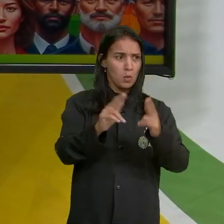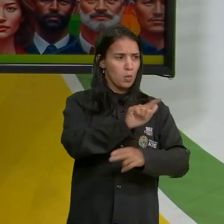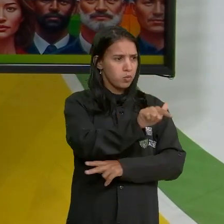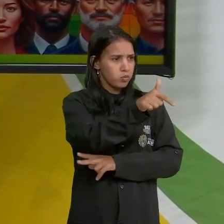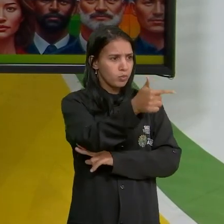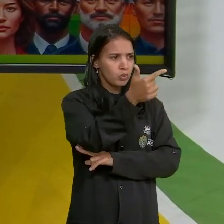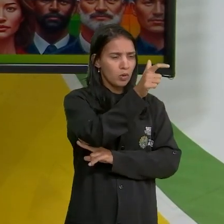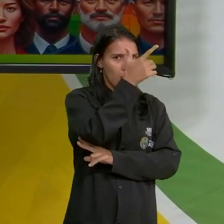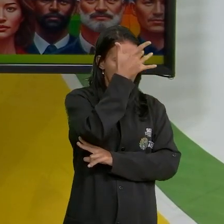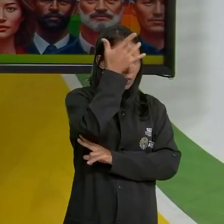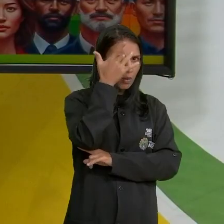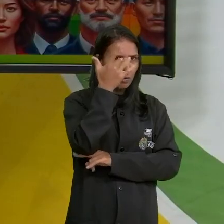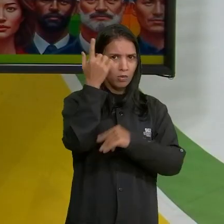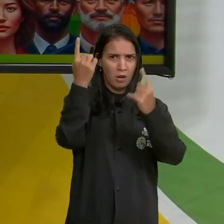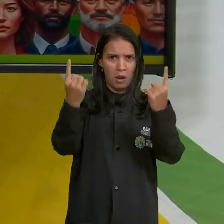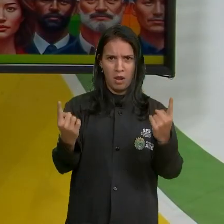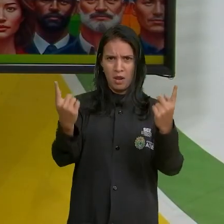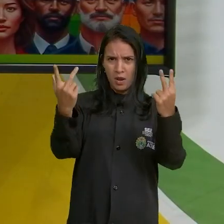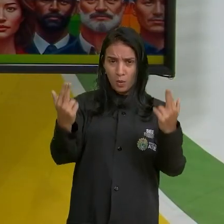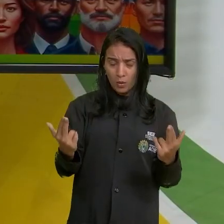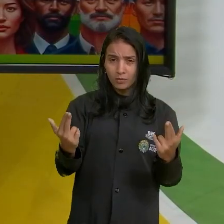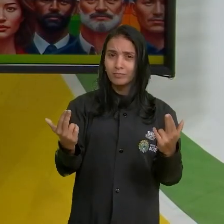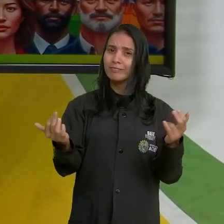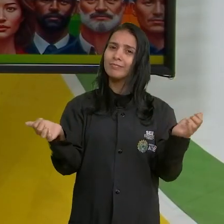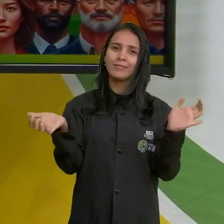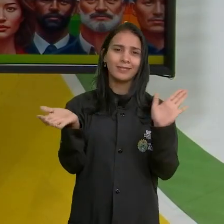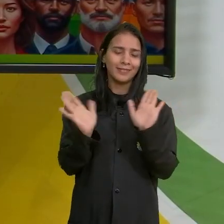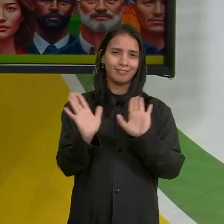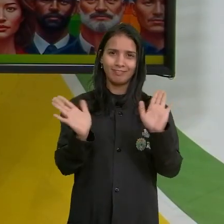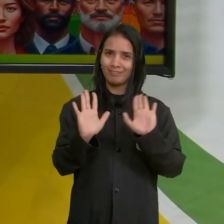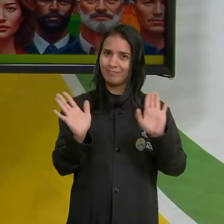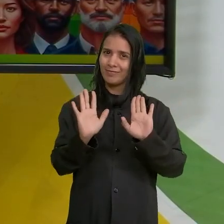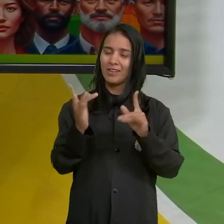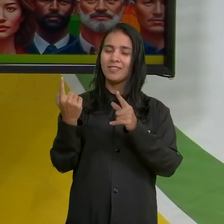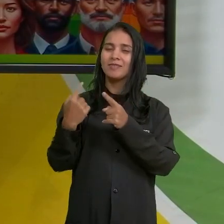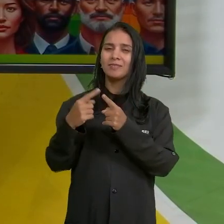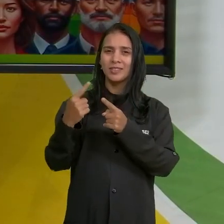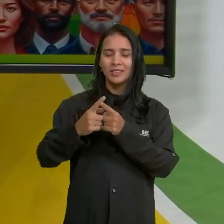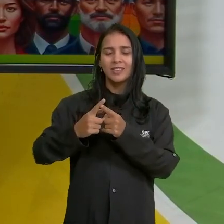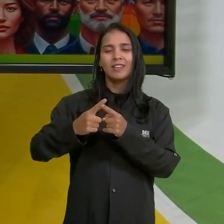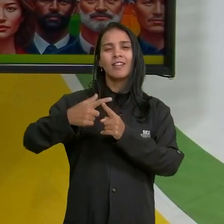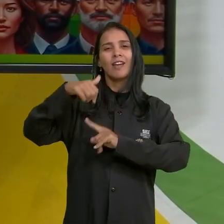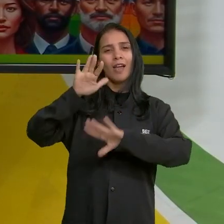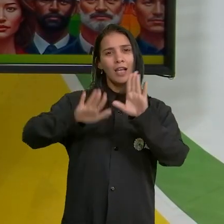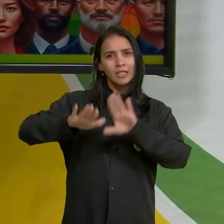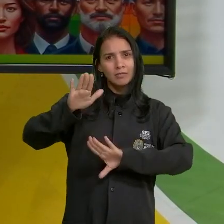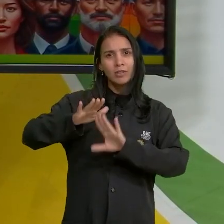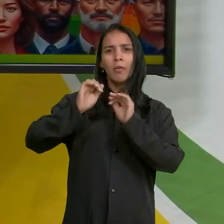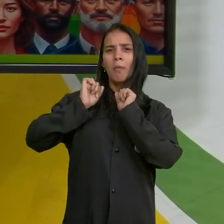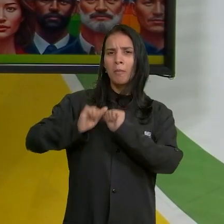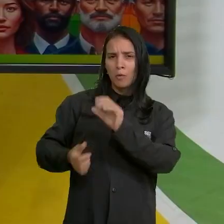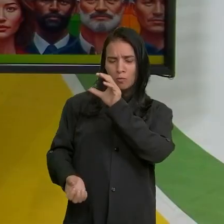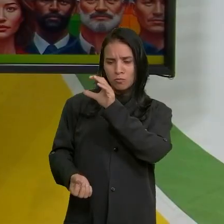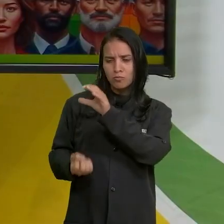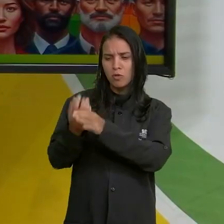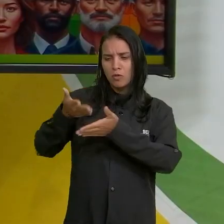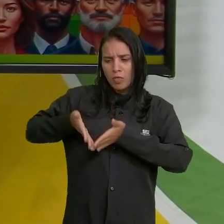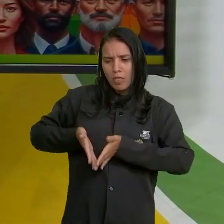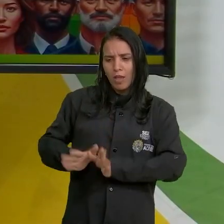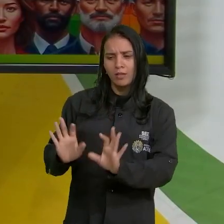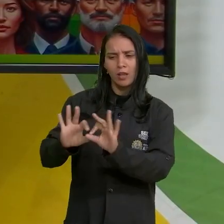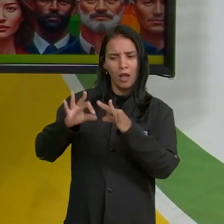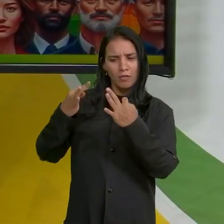outro indivíduo. Por mais que ele venha, digamos assim, do mesmo núcleo familiar. É um exemplo